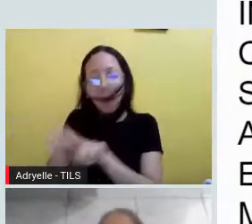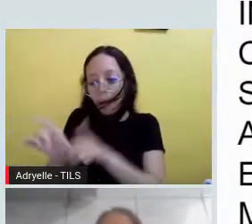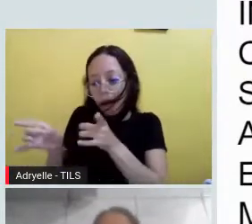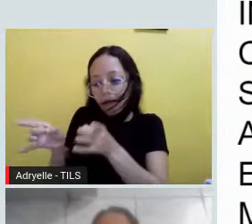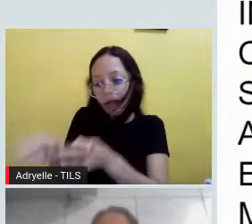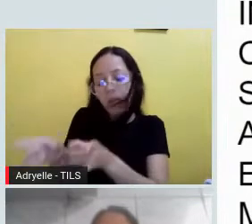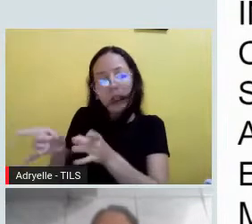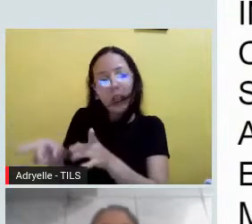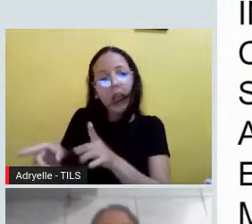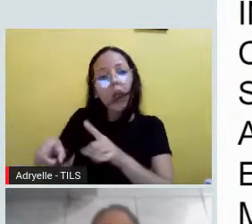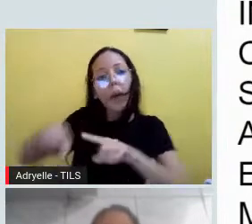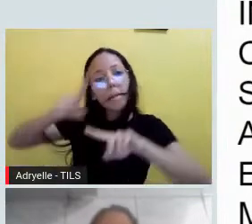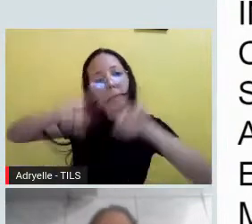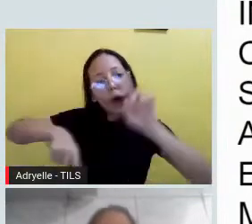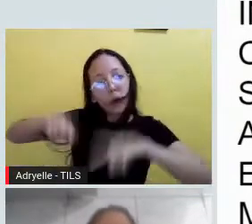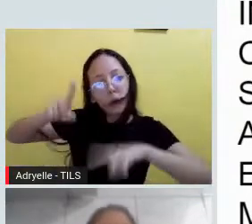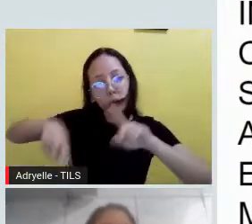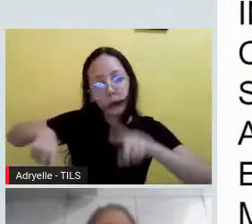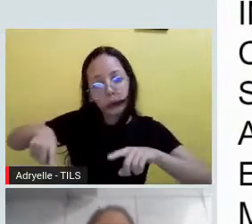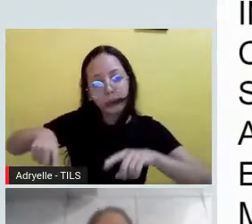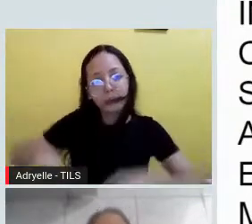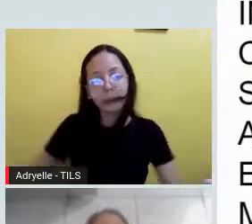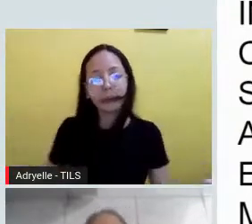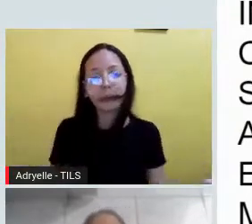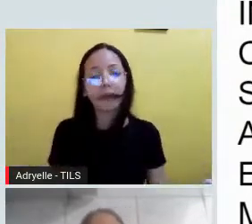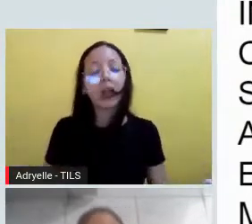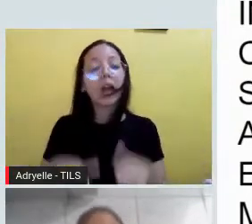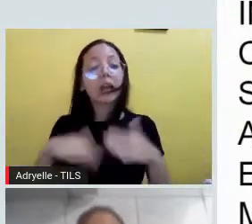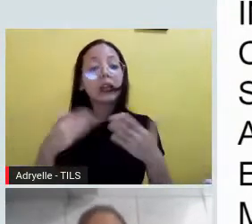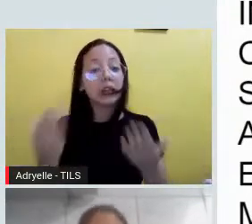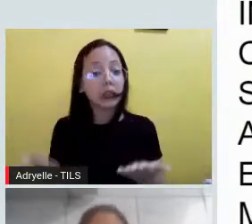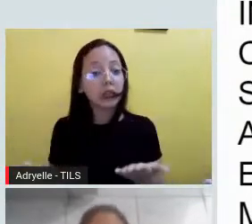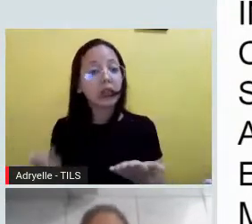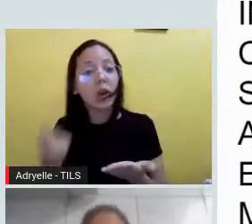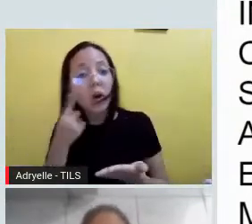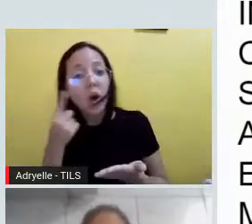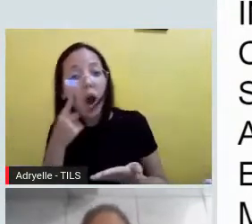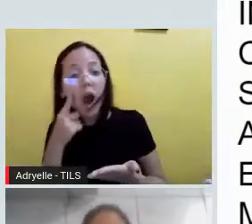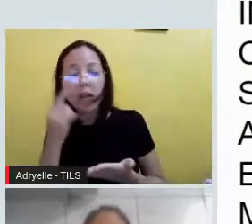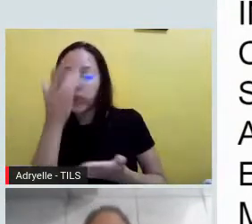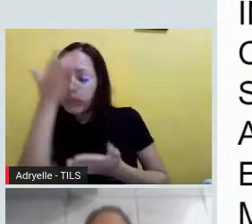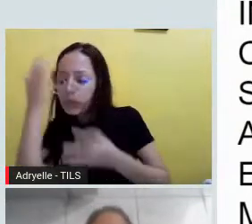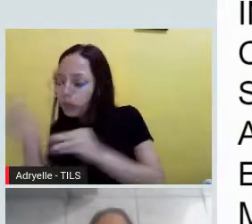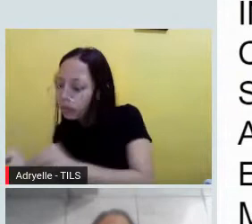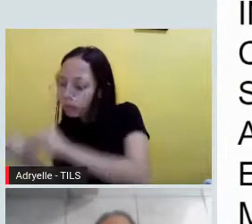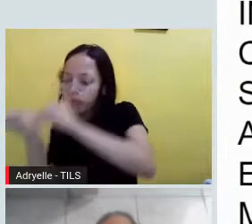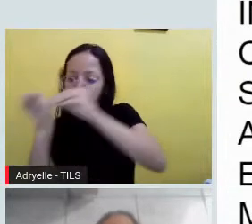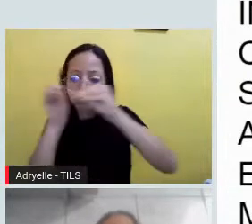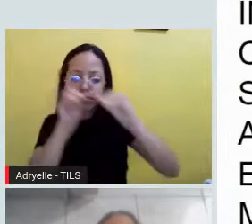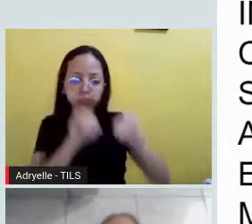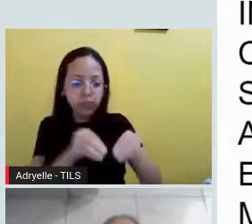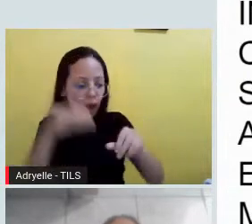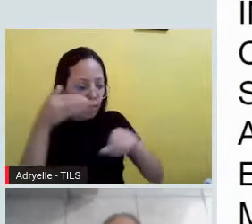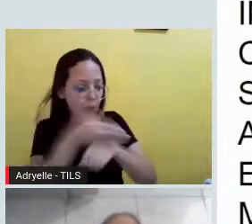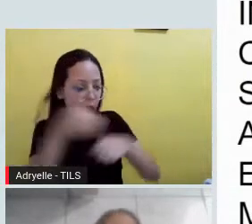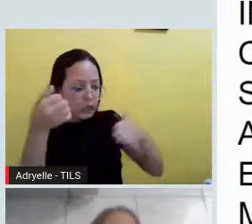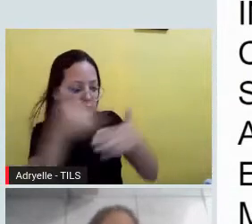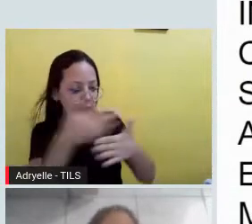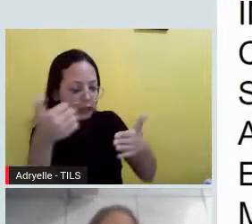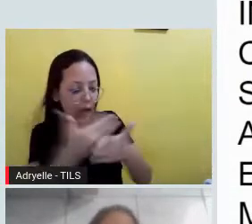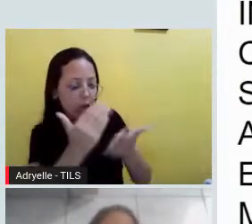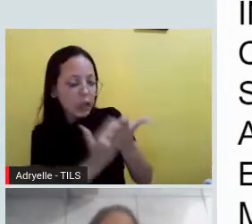desse produto. E aí, quando ele vai para a cidade e começa a trabalhar